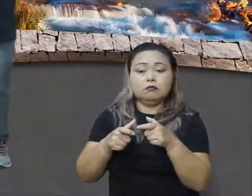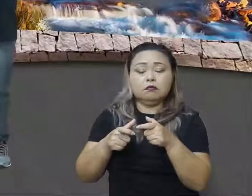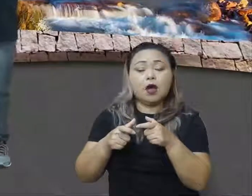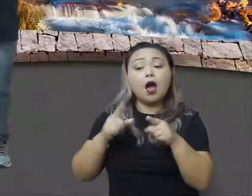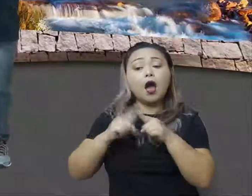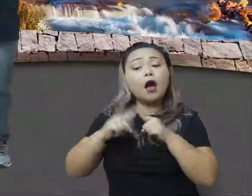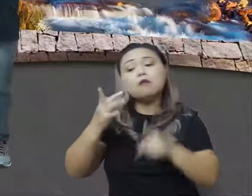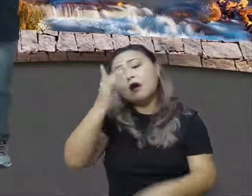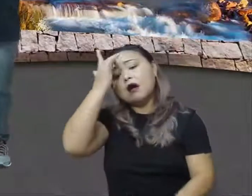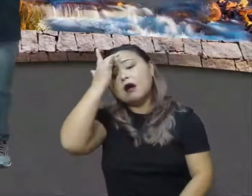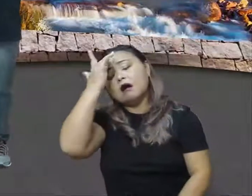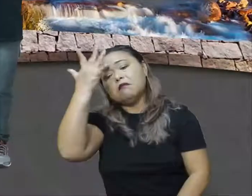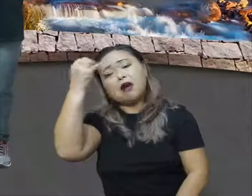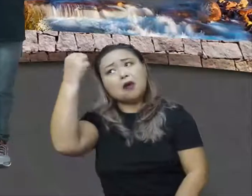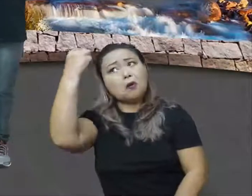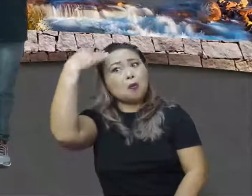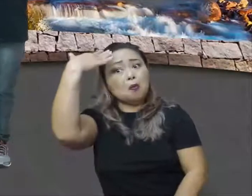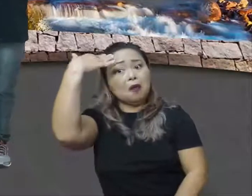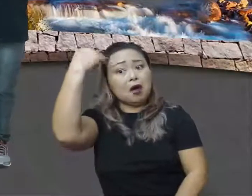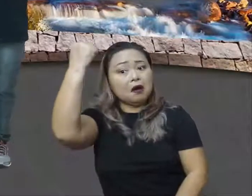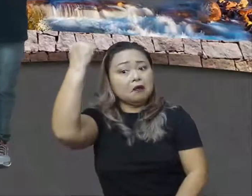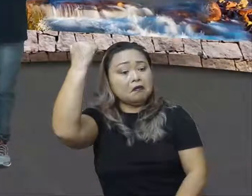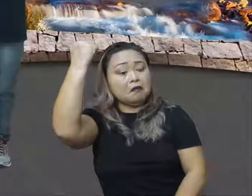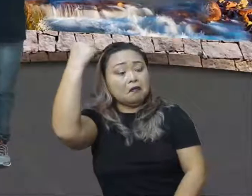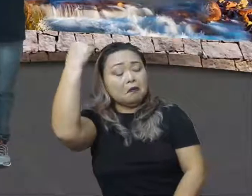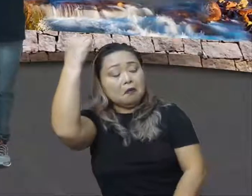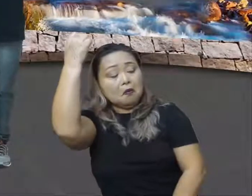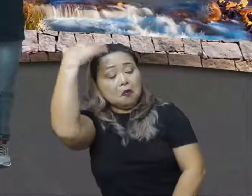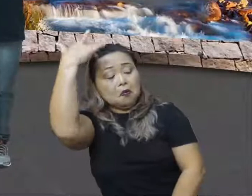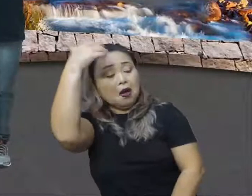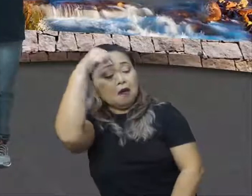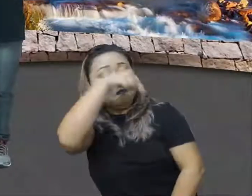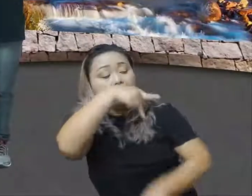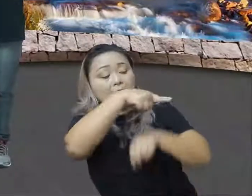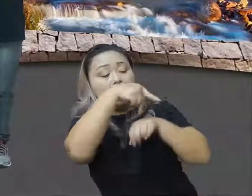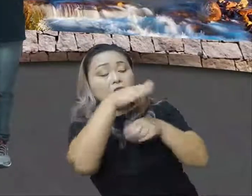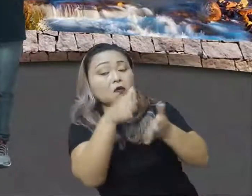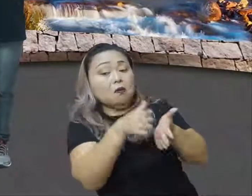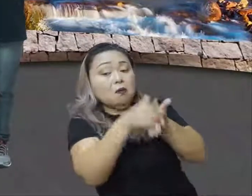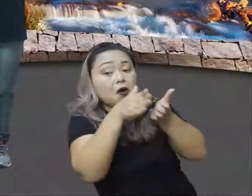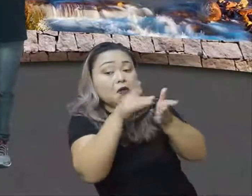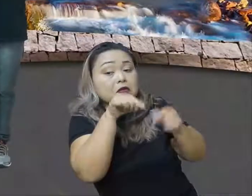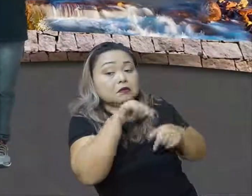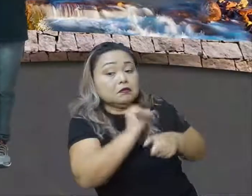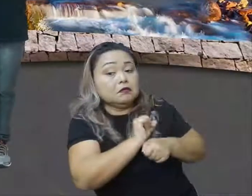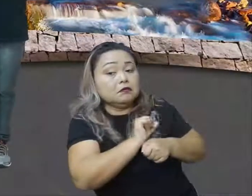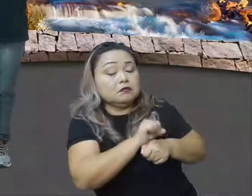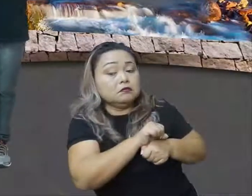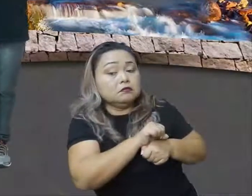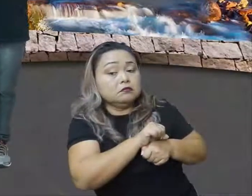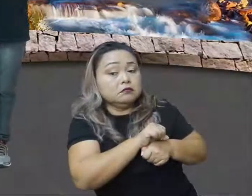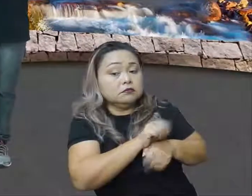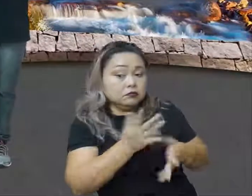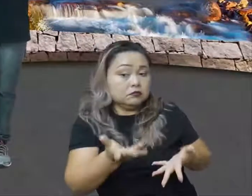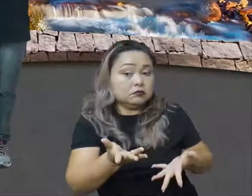Mas é mais fácil jogar a culpa nos países pobres.